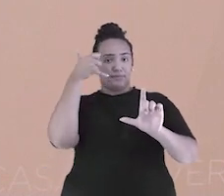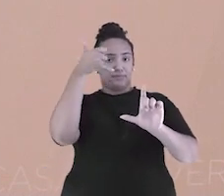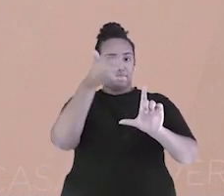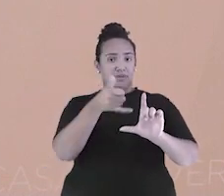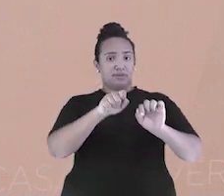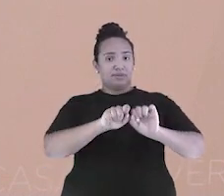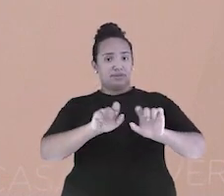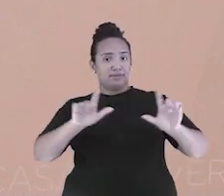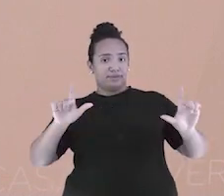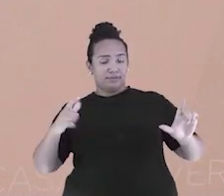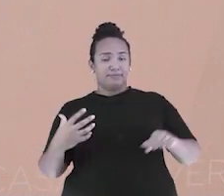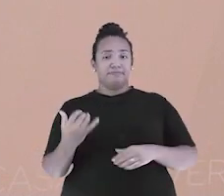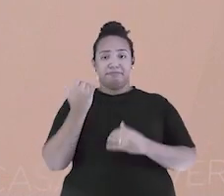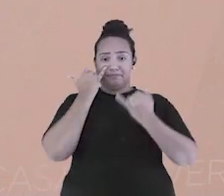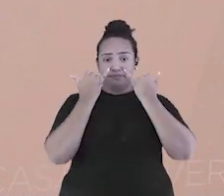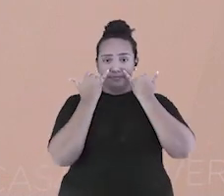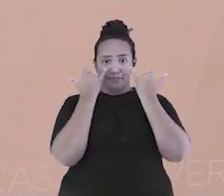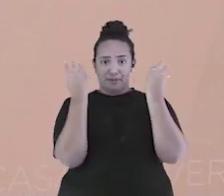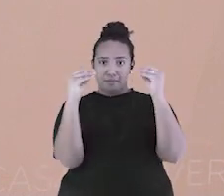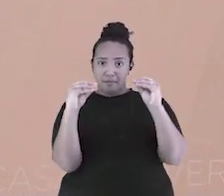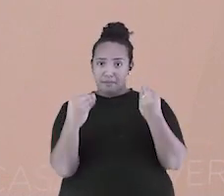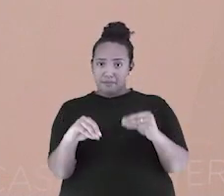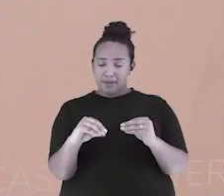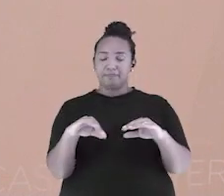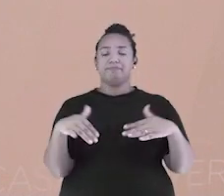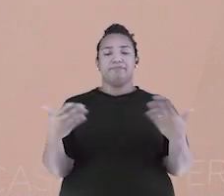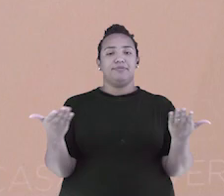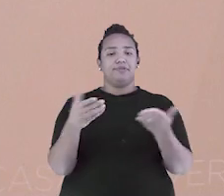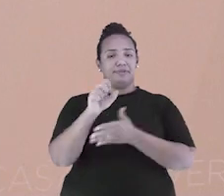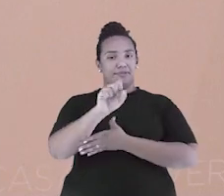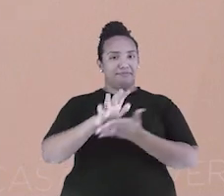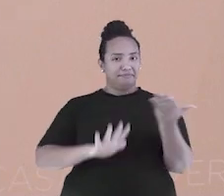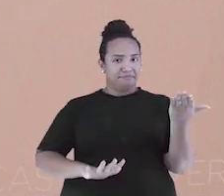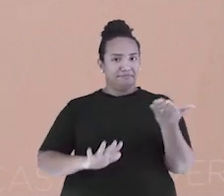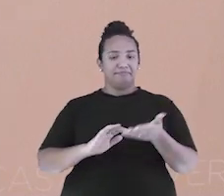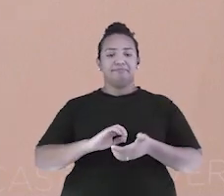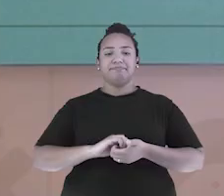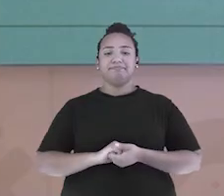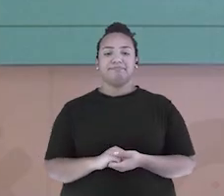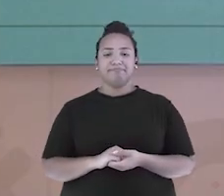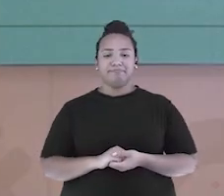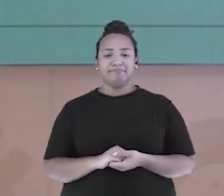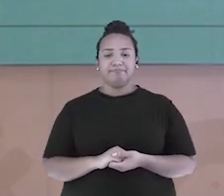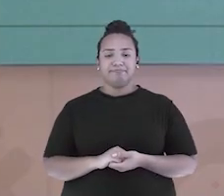está na tela e preencher as informações. Agora vamos de atividade, bora lá?